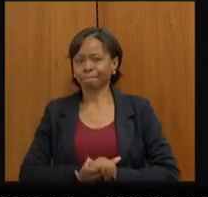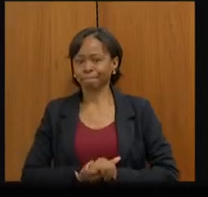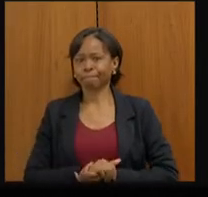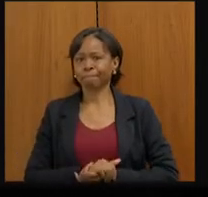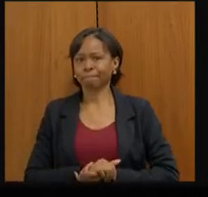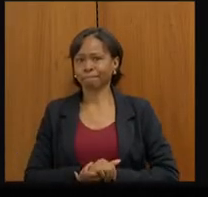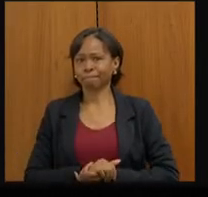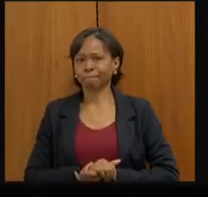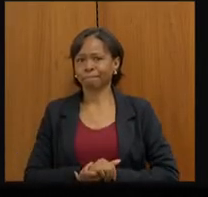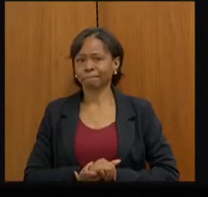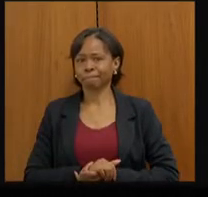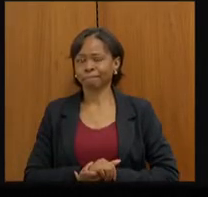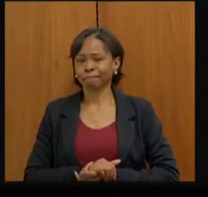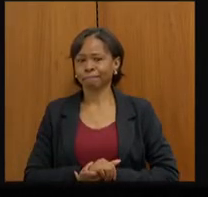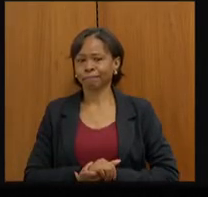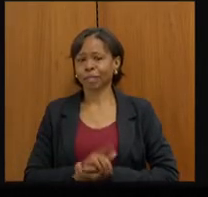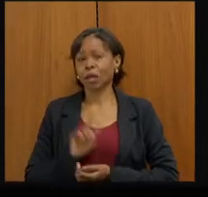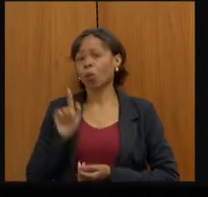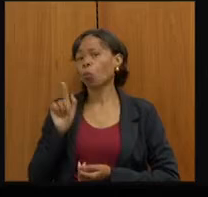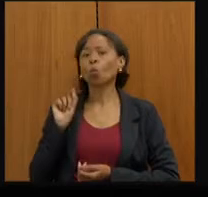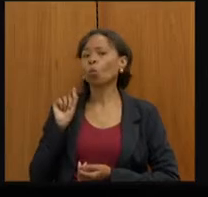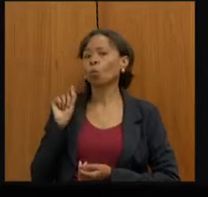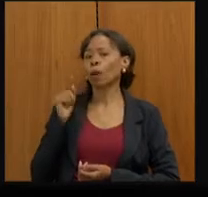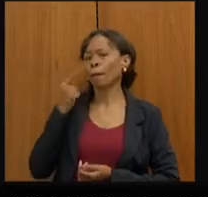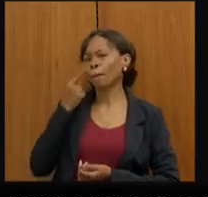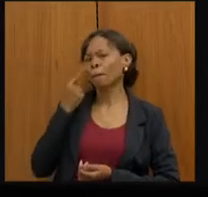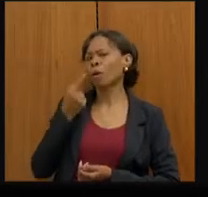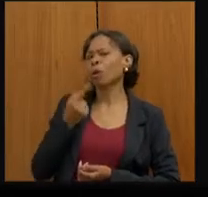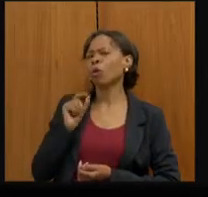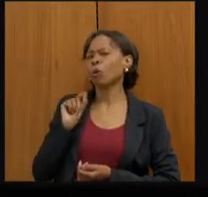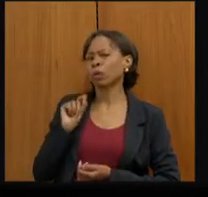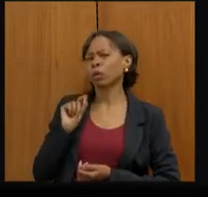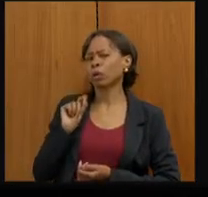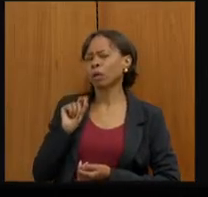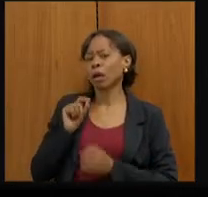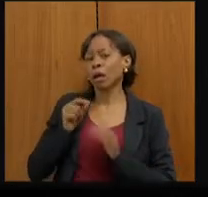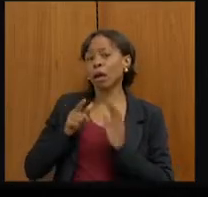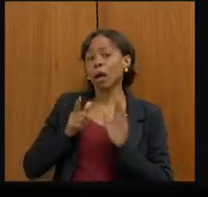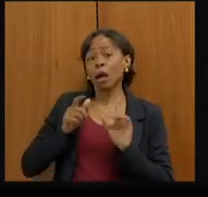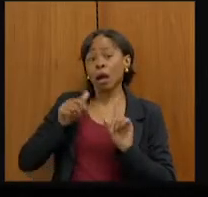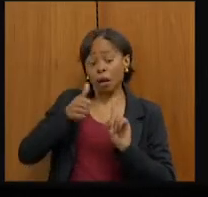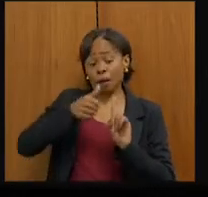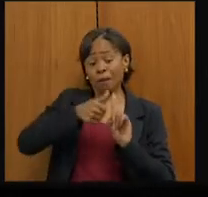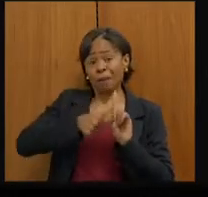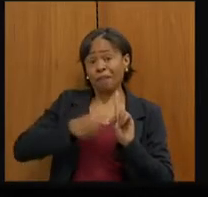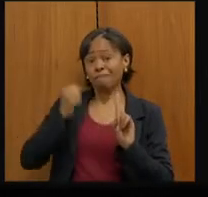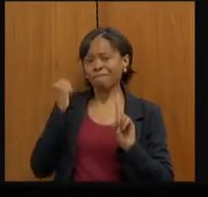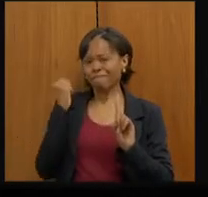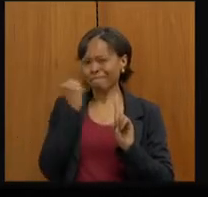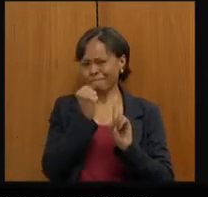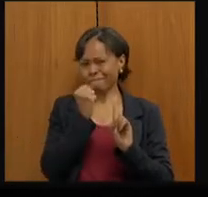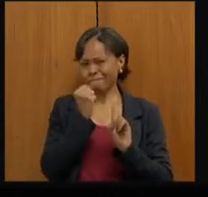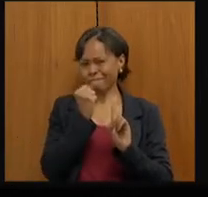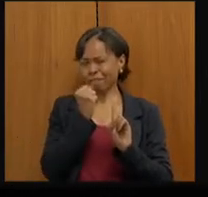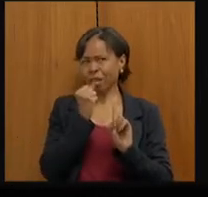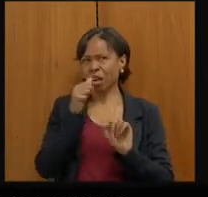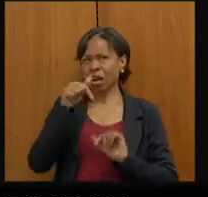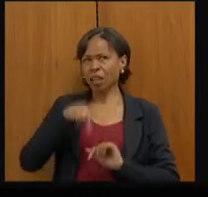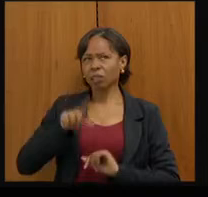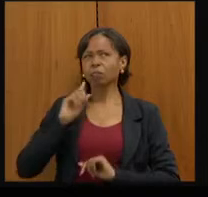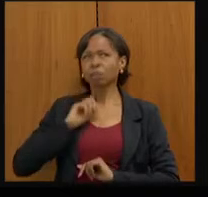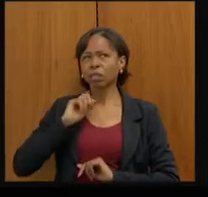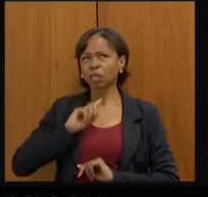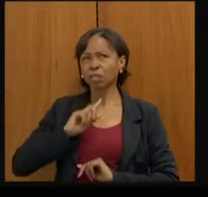aqui a gente tem sido no nosso estado uma média de 12